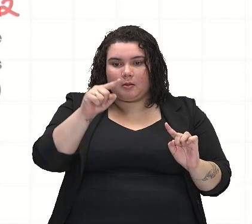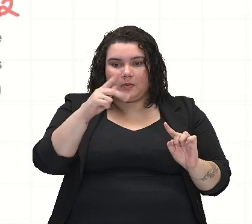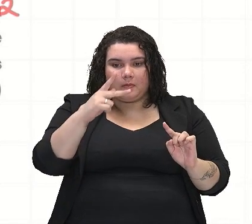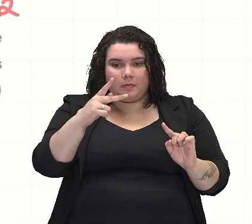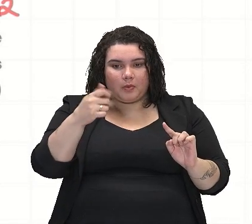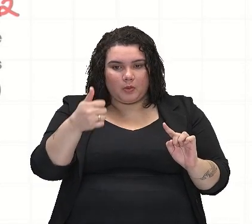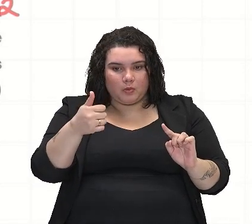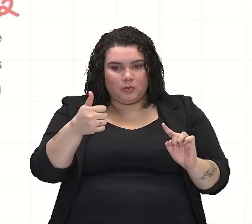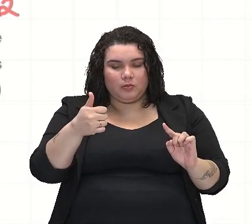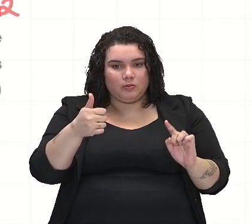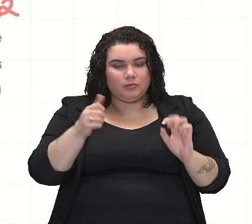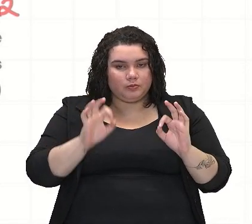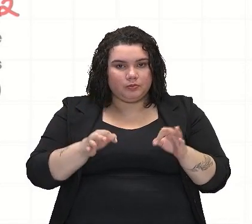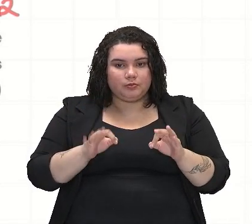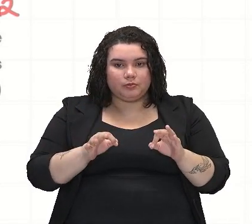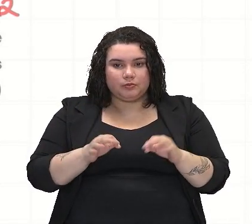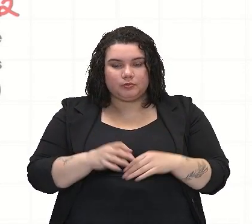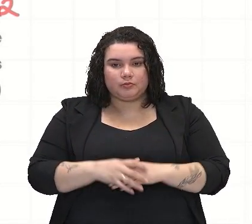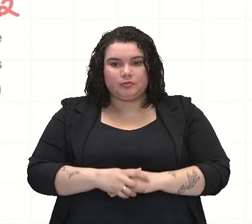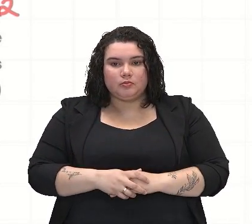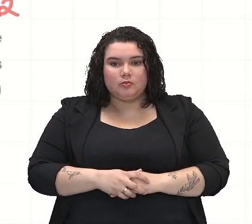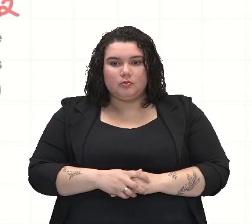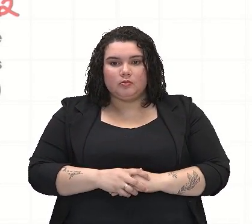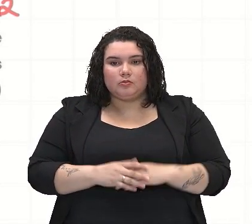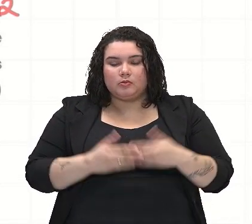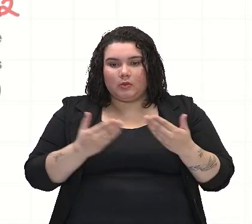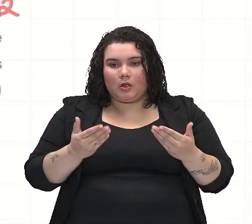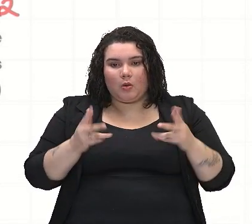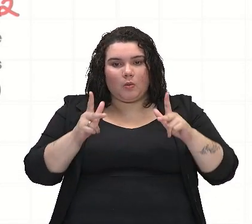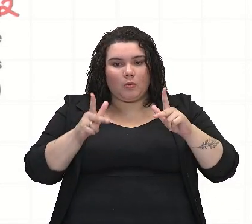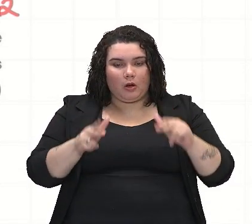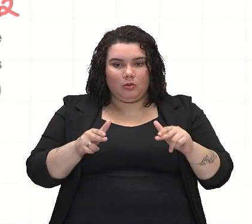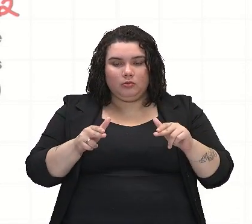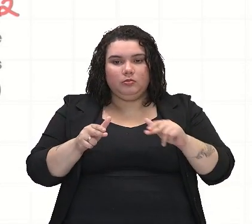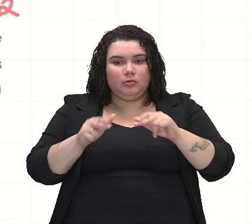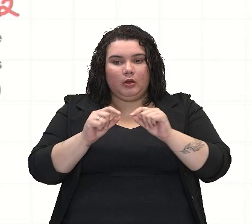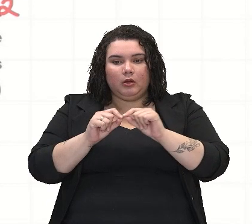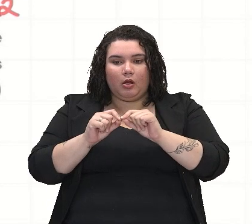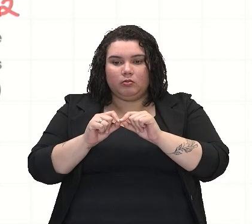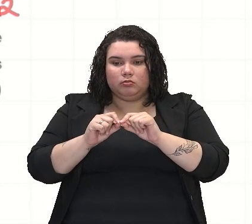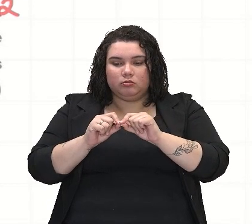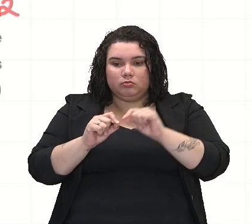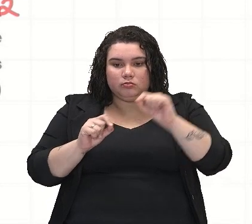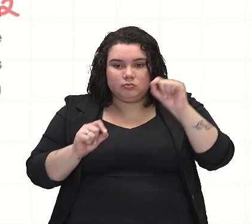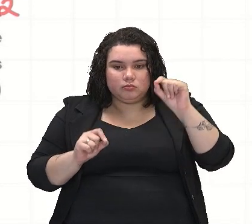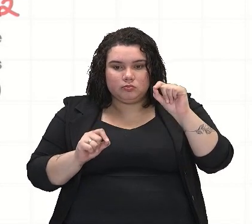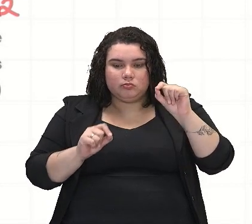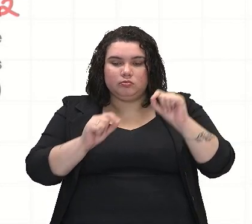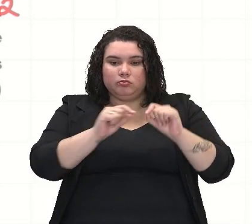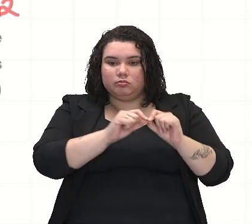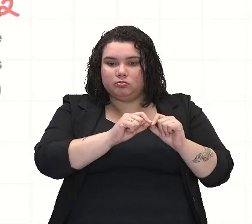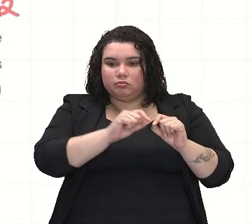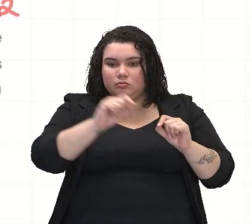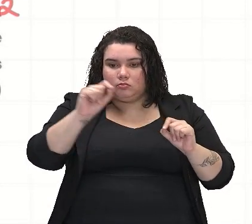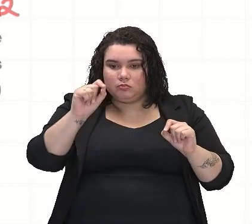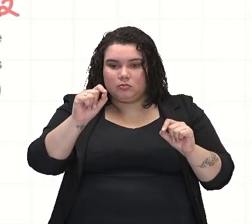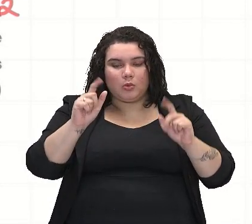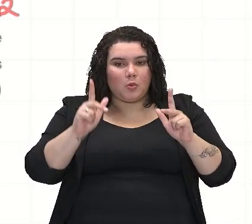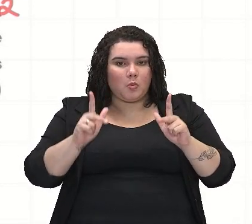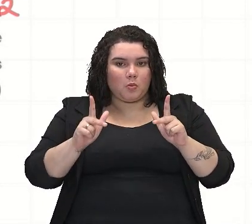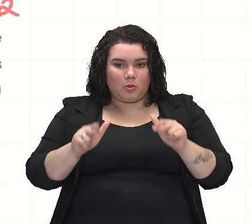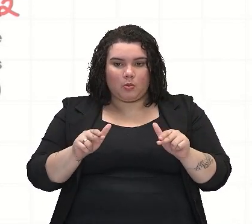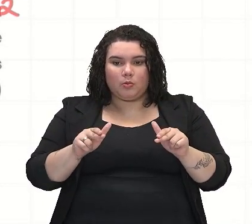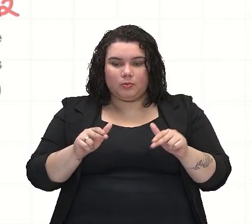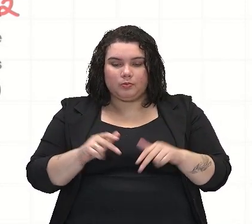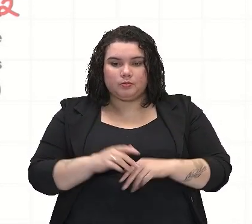até B, tá? Então, essa distância aqui, esse segmento, é o mesmo que esse segmento.